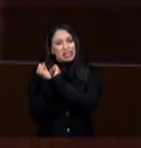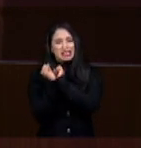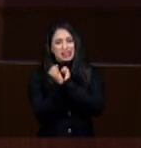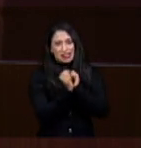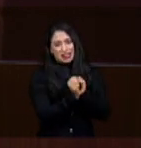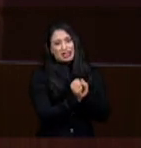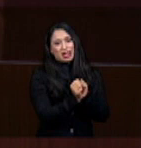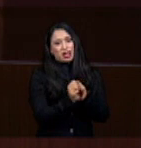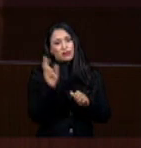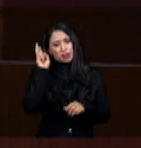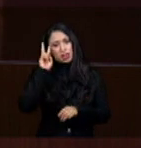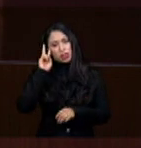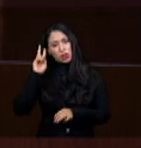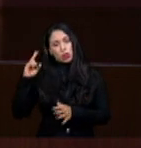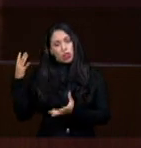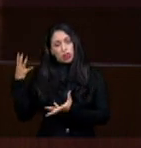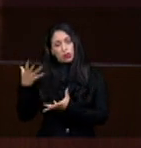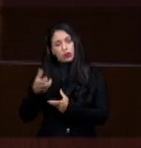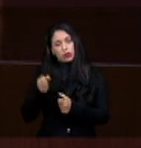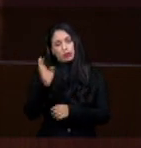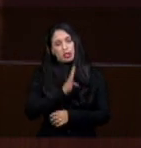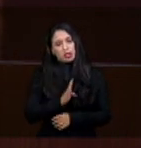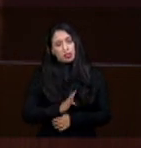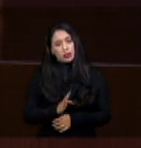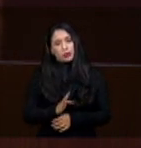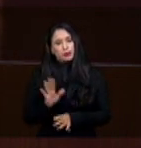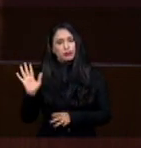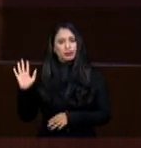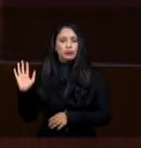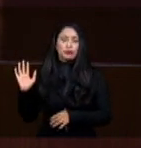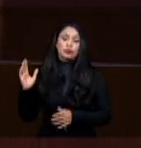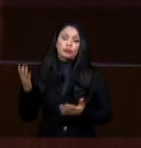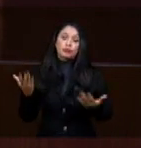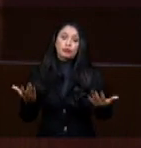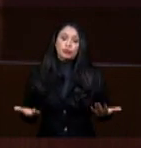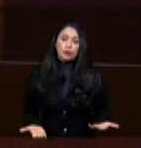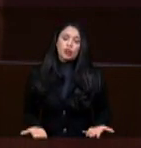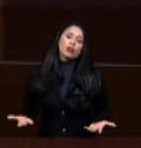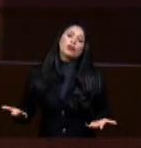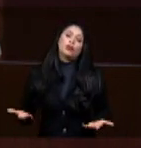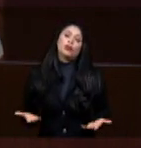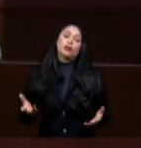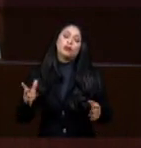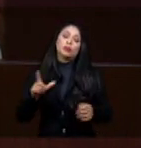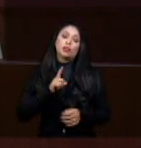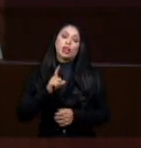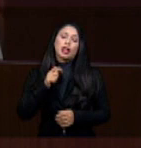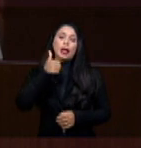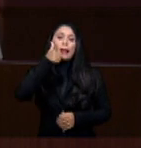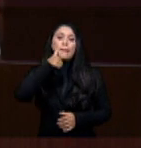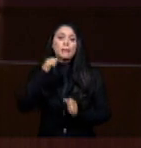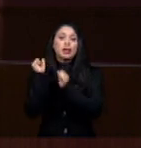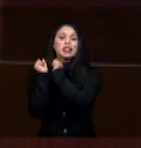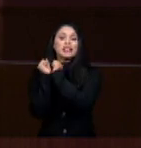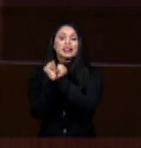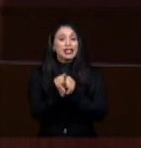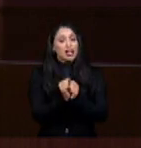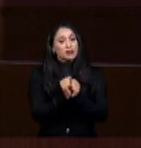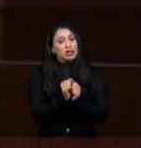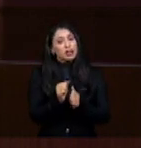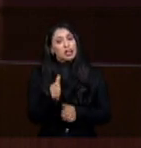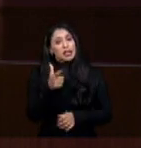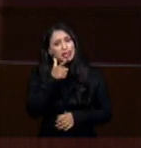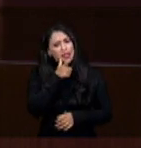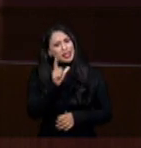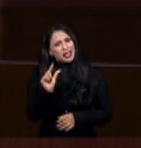no na história brasileira ou como o que se chamava de escravos de ganho o